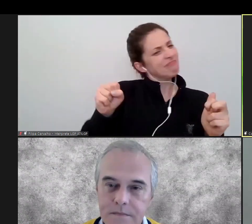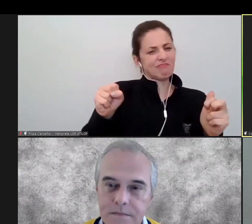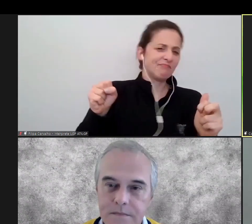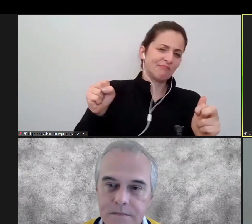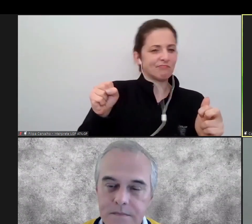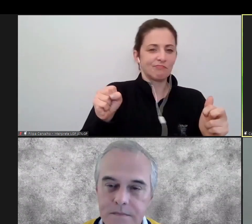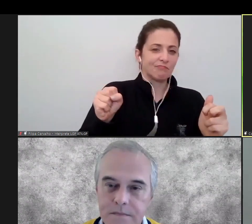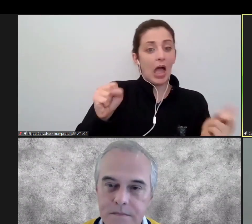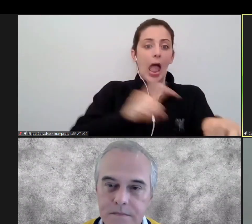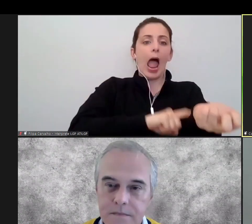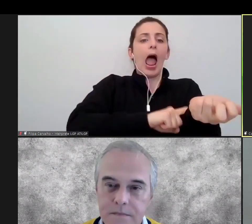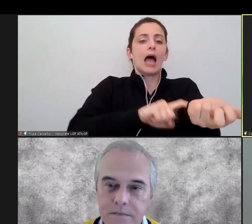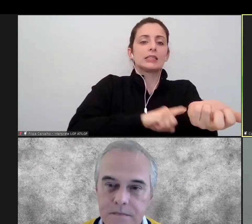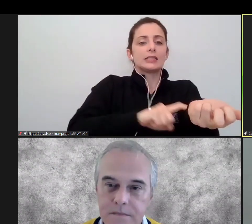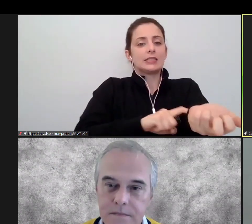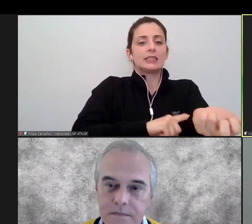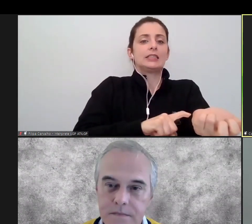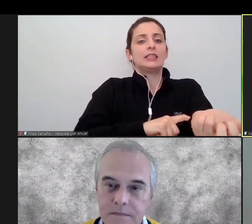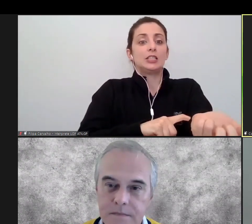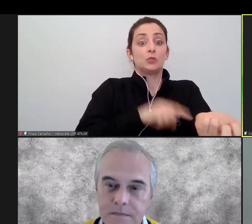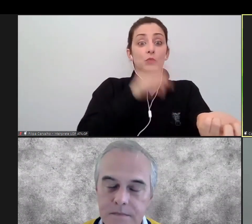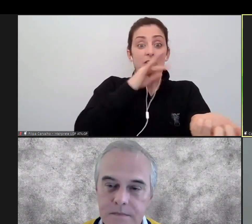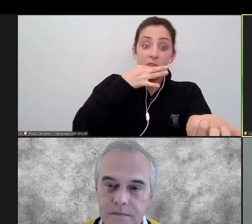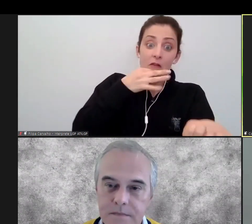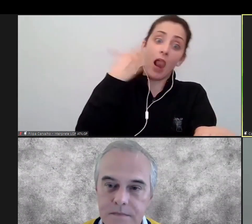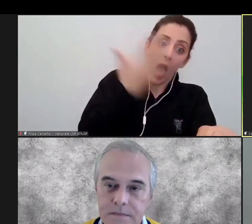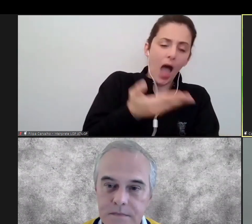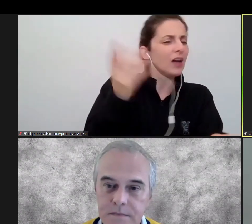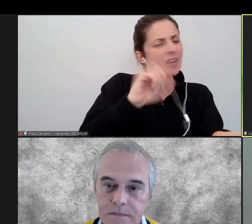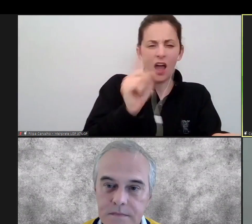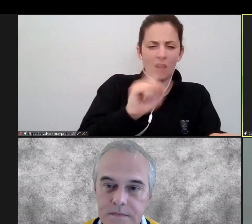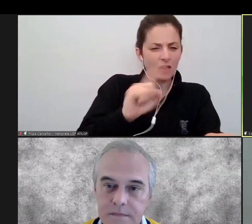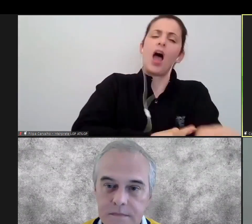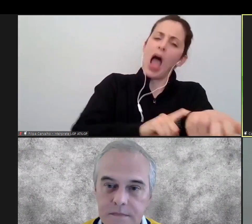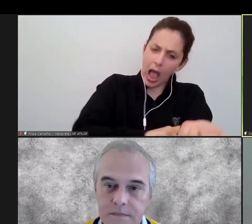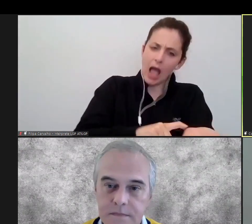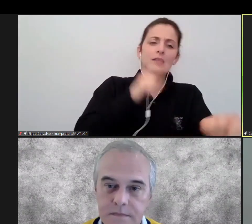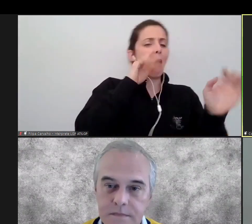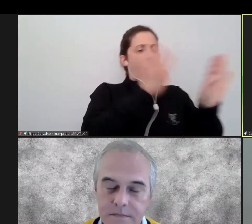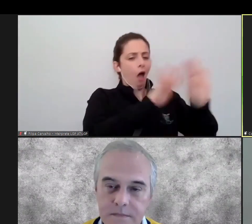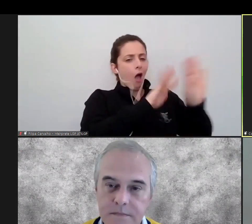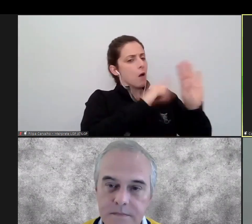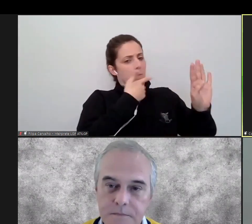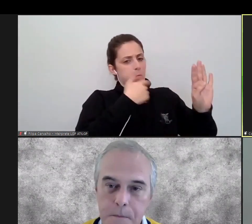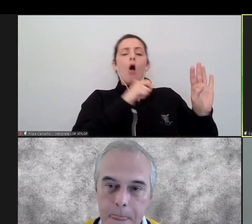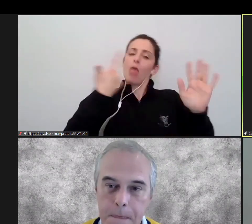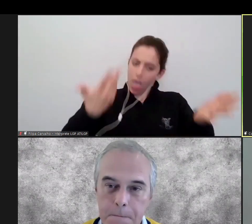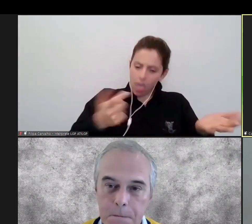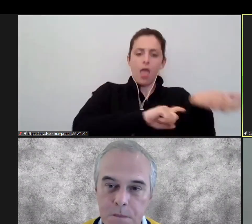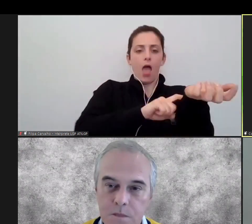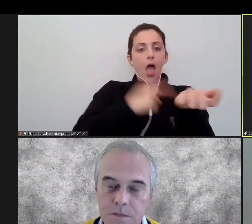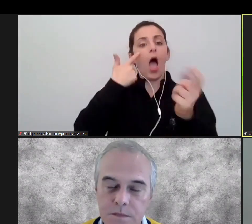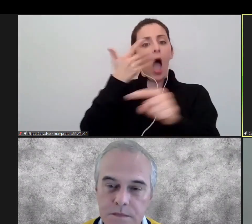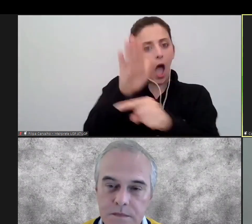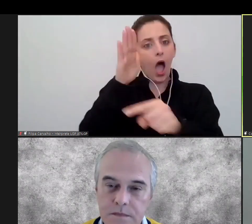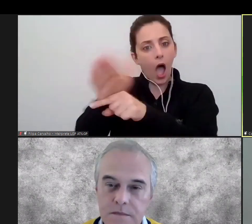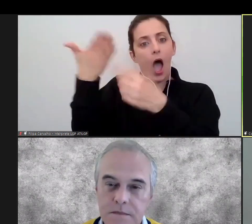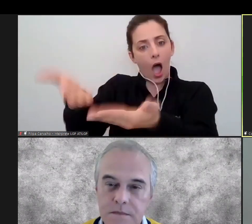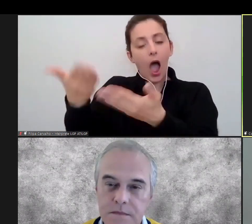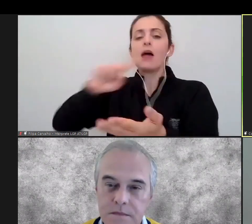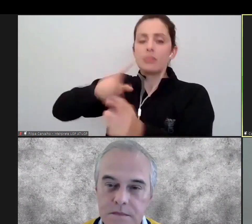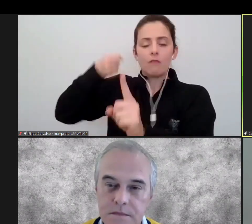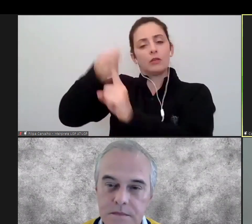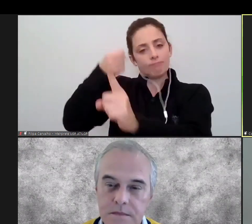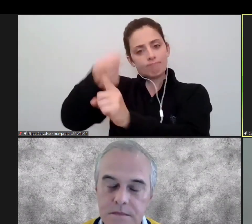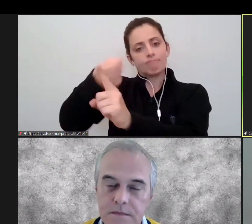no racismo ele passa a existir. Não é verdade, o racismo existe, tem de ser encarado de frente e combatido acima de tudo. E se o racismo é estrutural, ele tem de ser combatido de